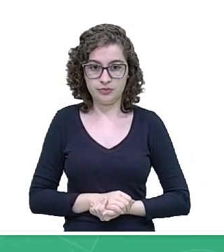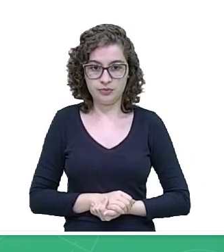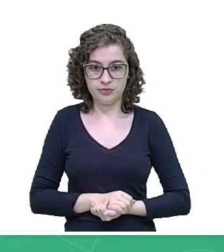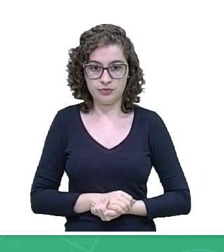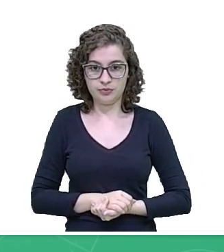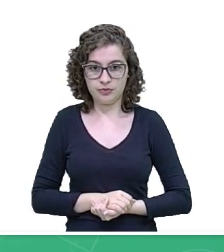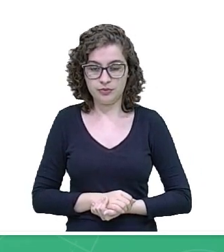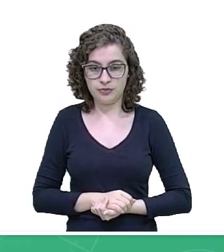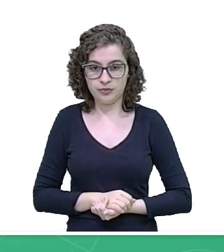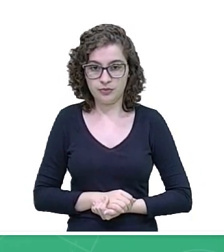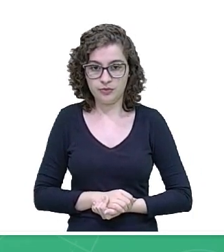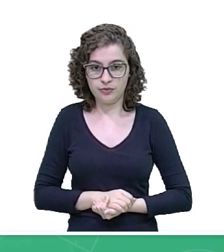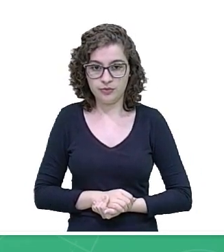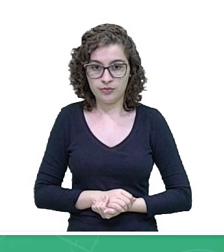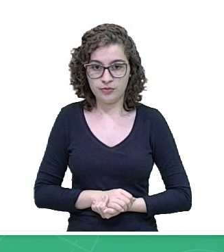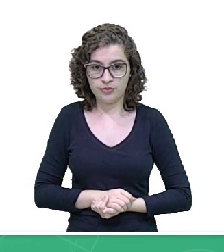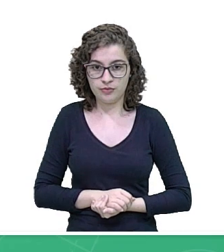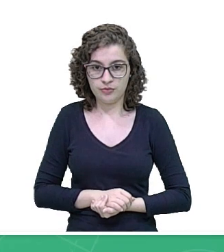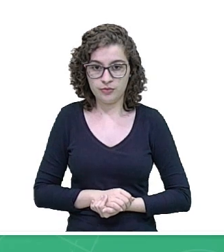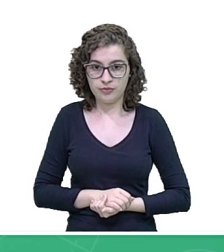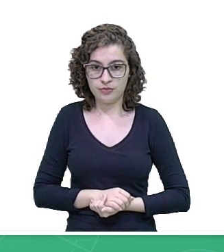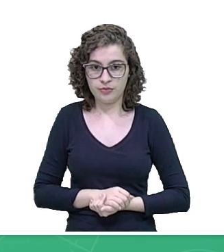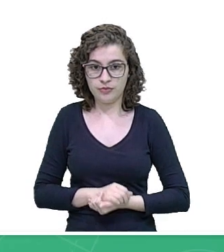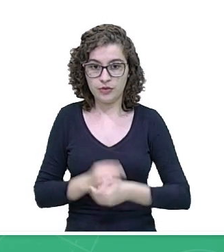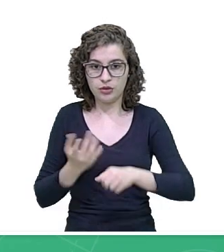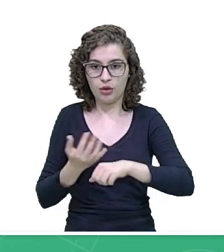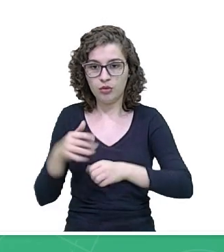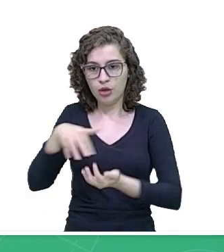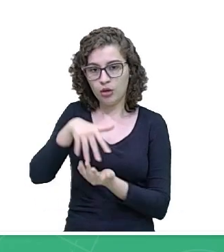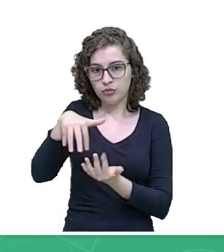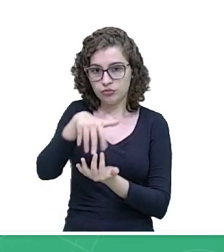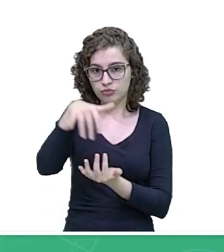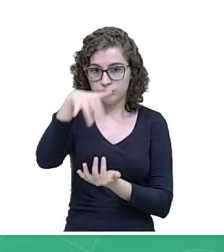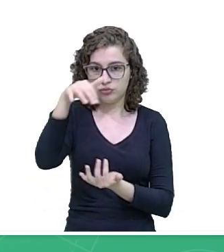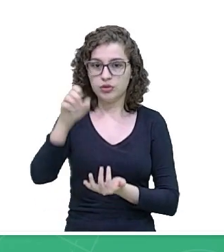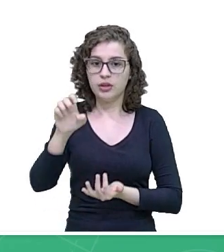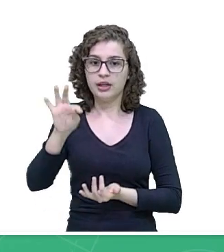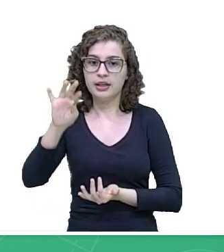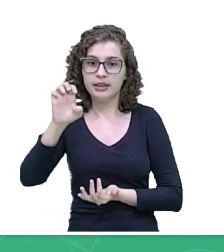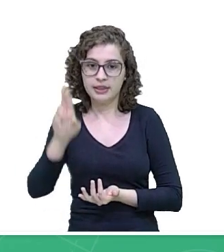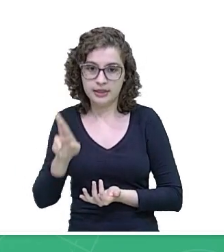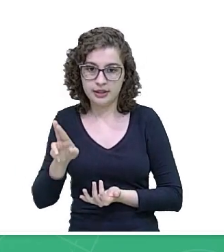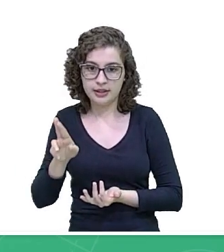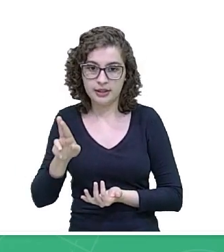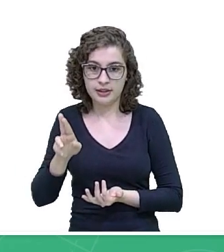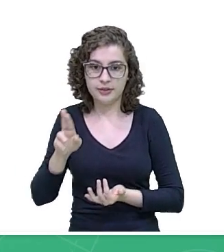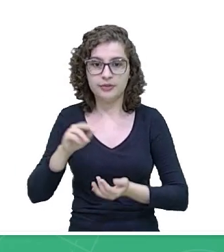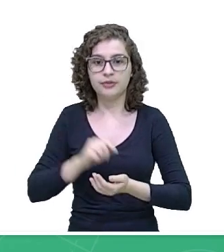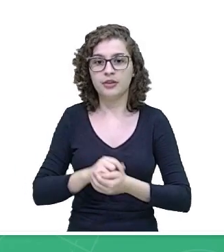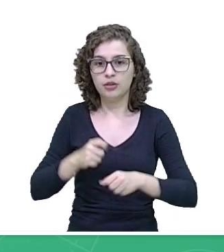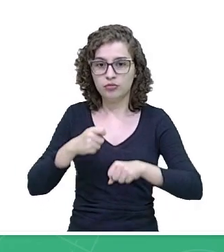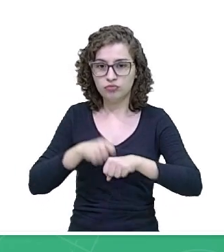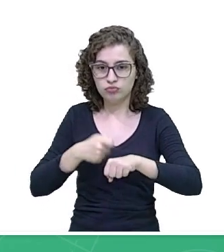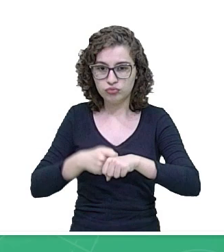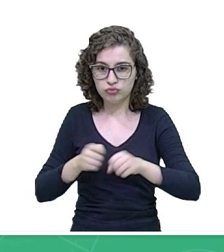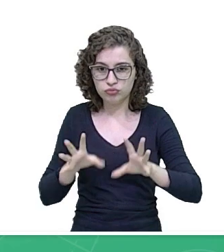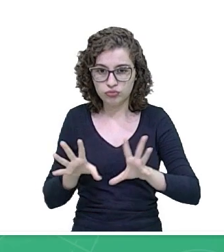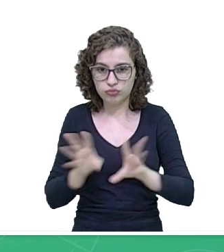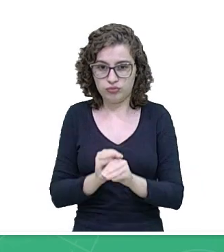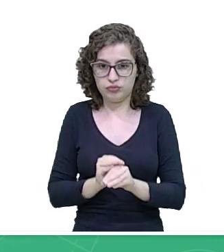nossa questão aqui. A evaporação do éter e a fusão do gelo